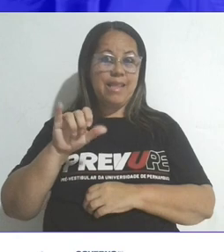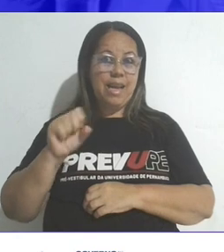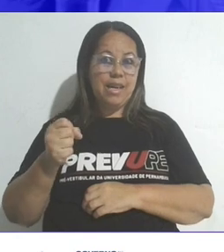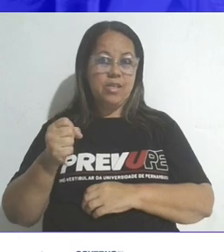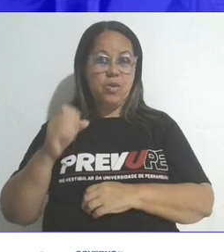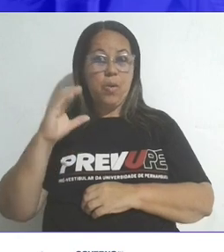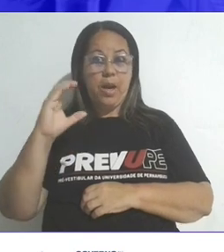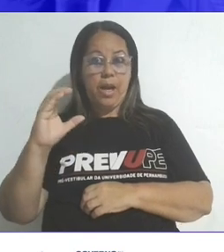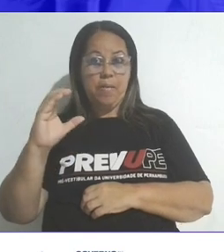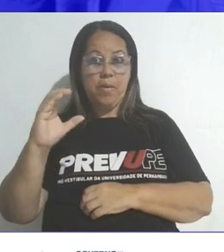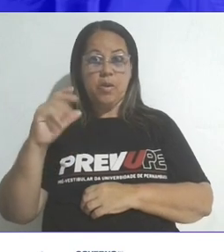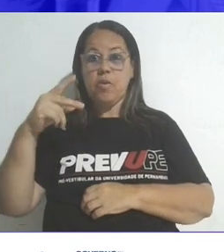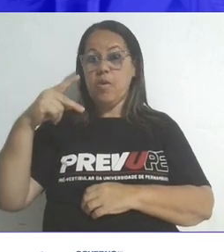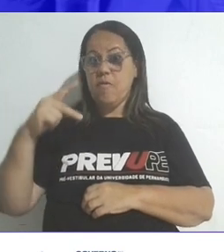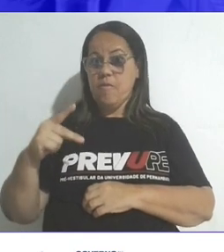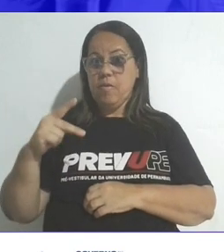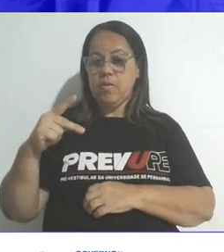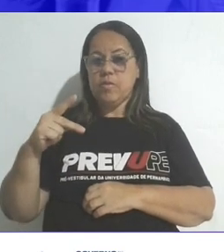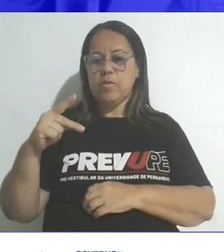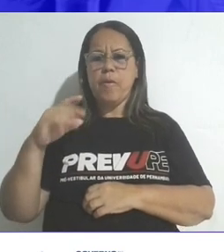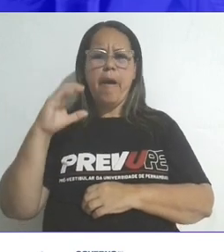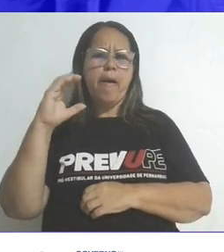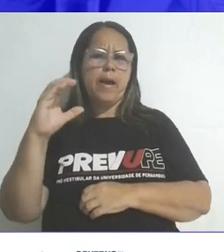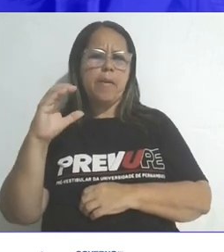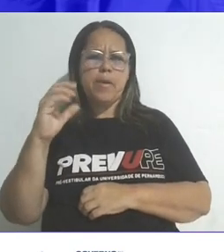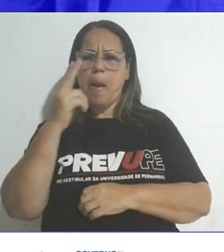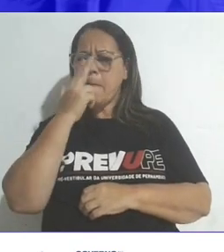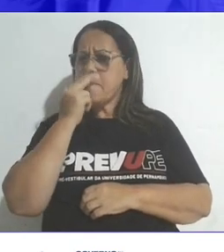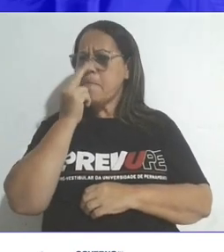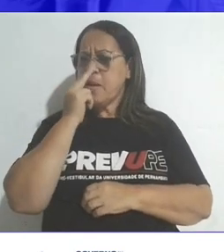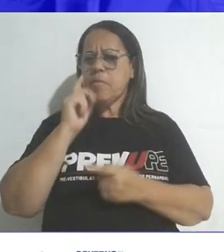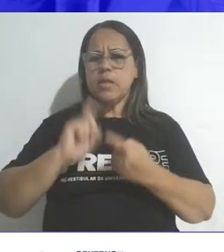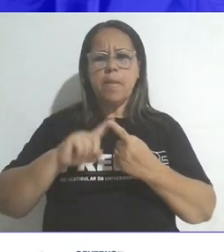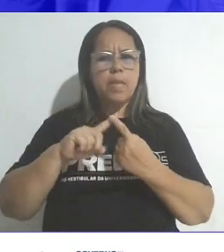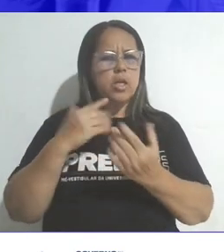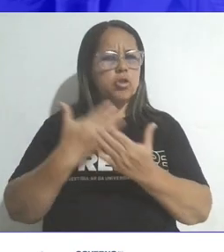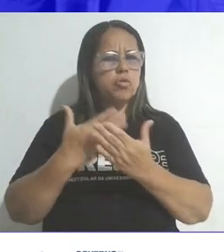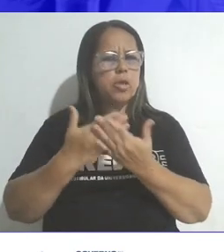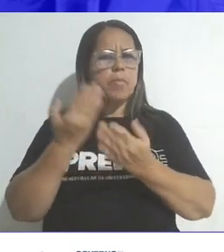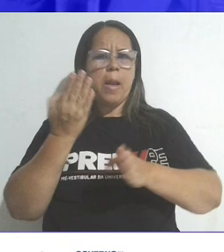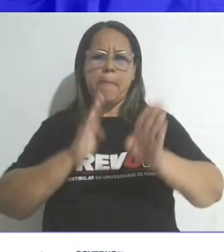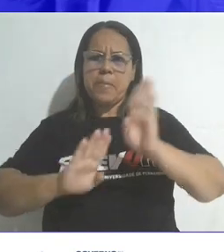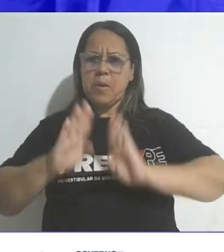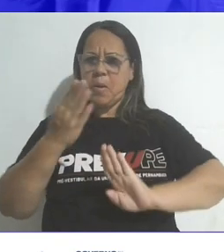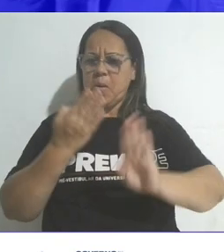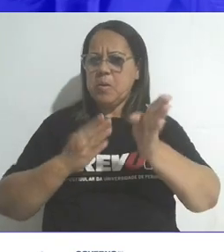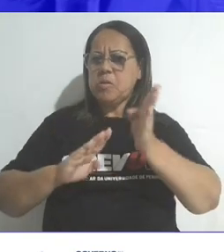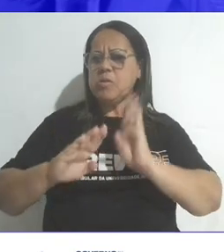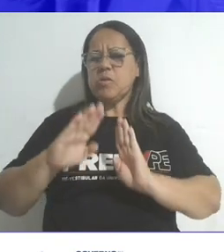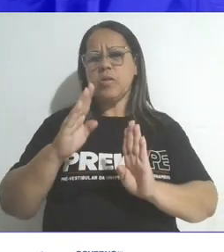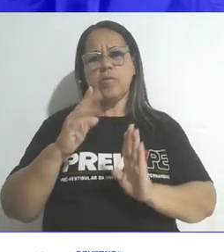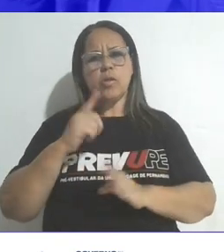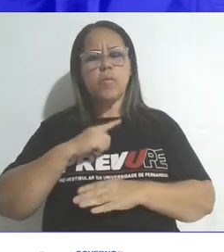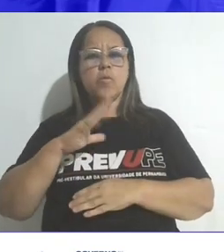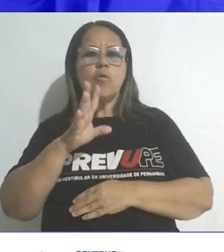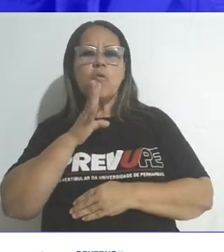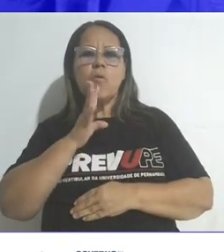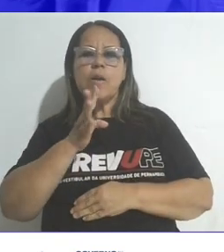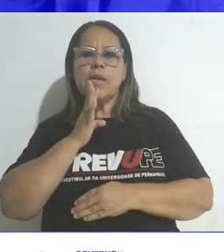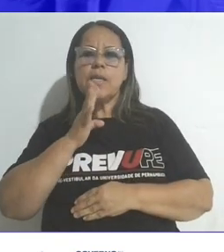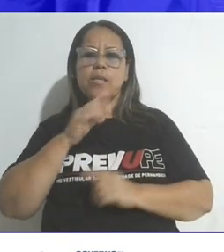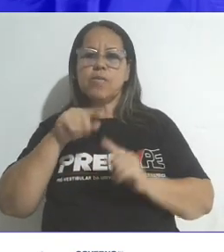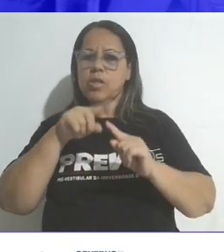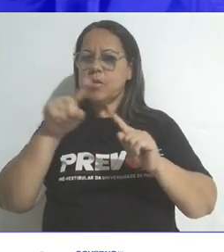o fósforo. O carbono, ele é aquele mesmo elemento que também nós estudamos na biologia, lá quando estamos conhecendo os